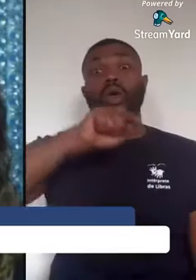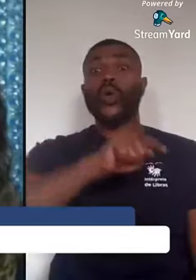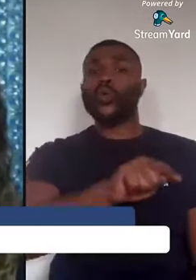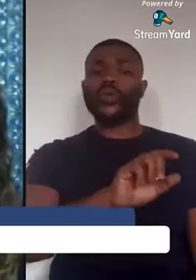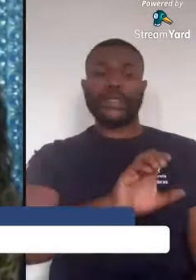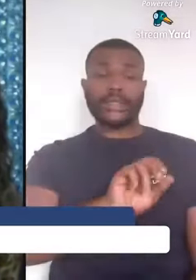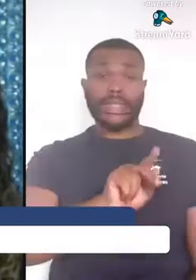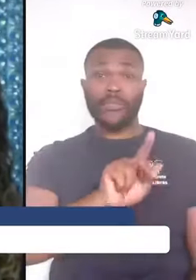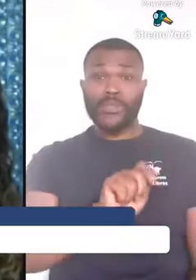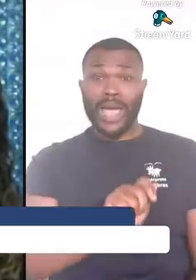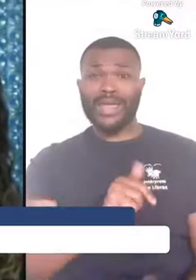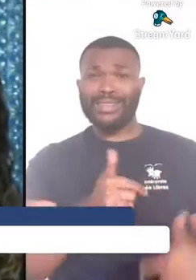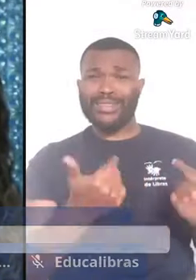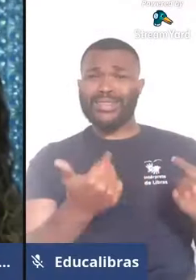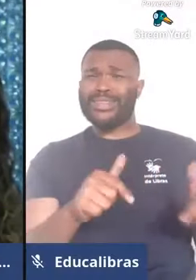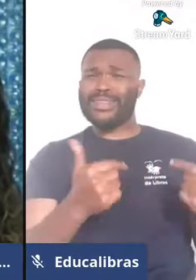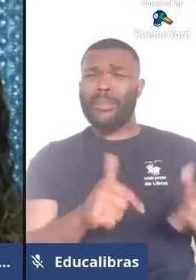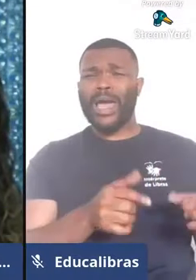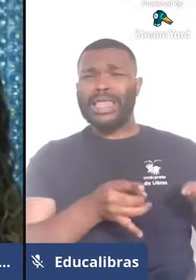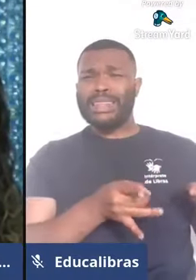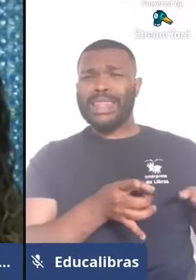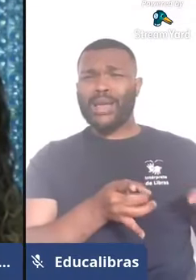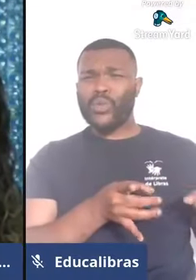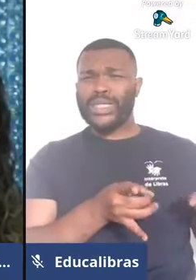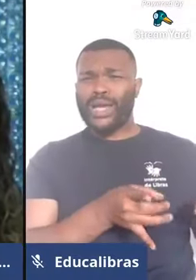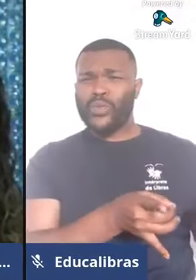técnicos, muito